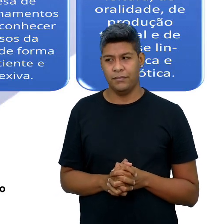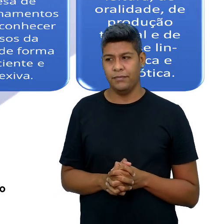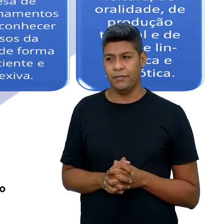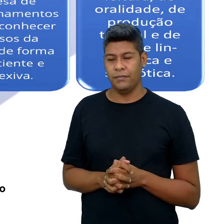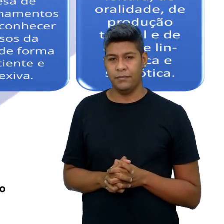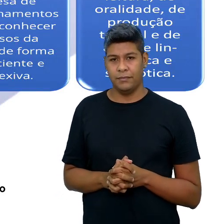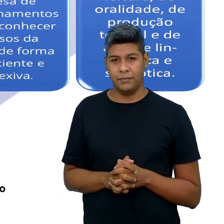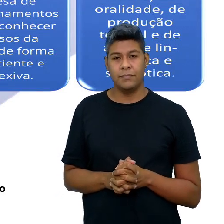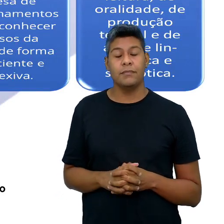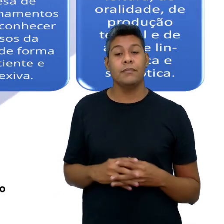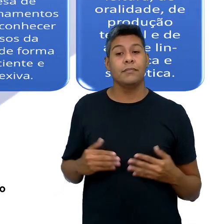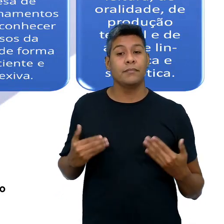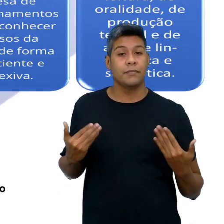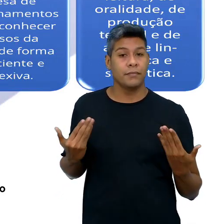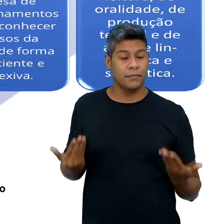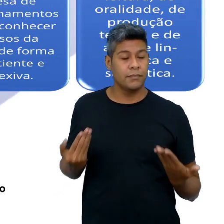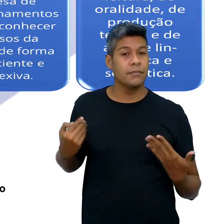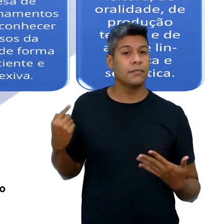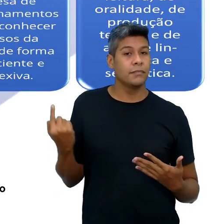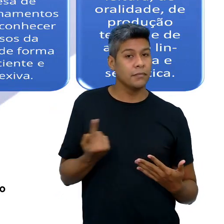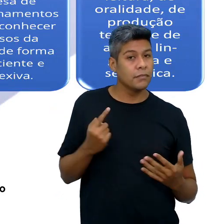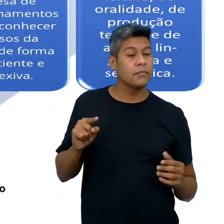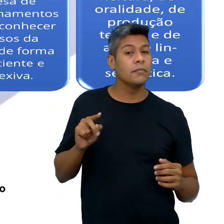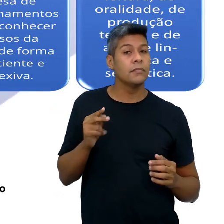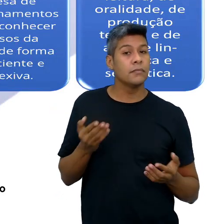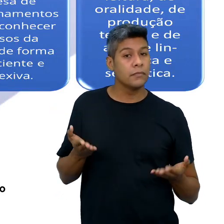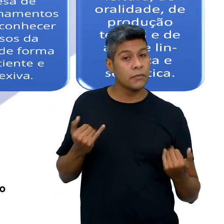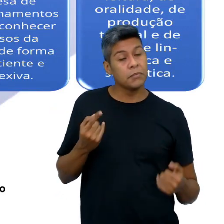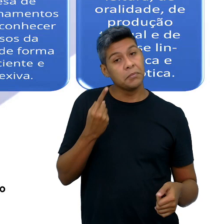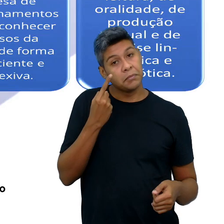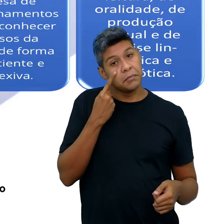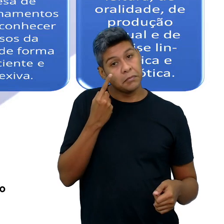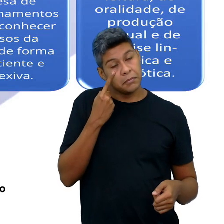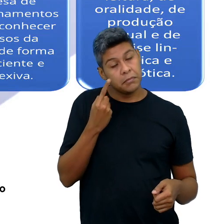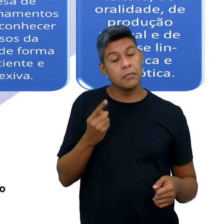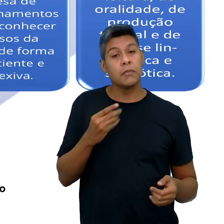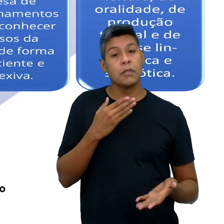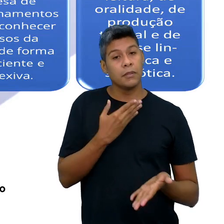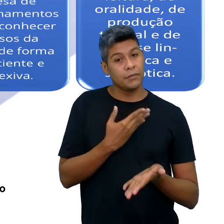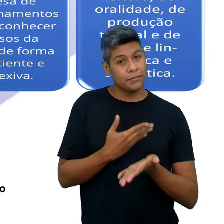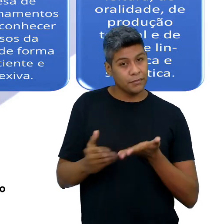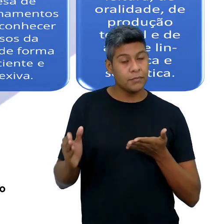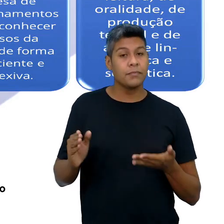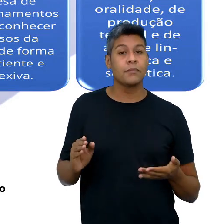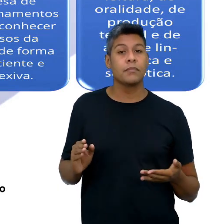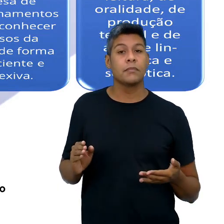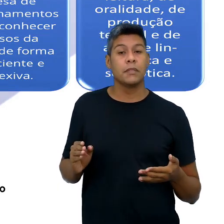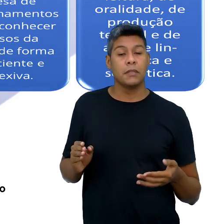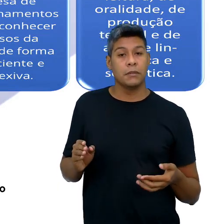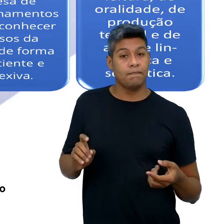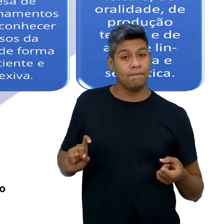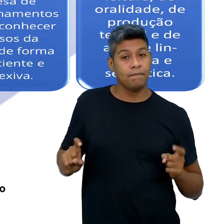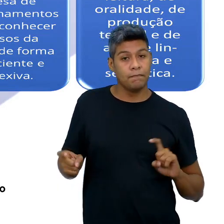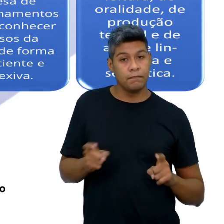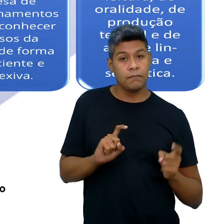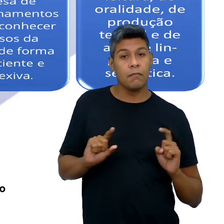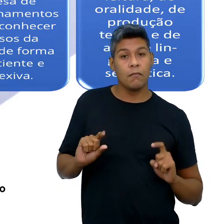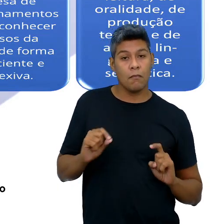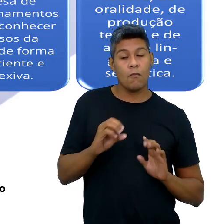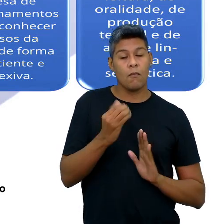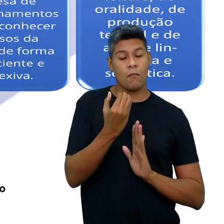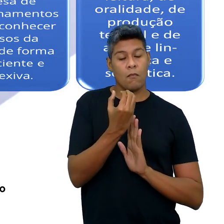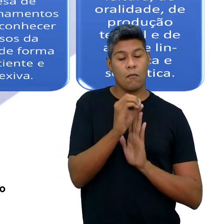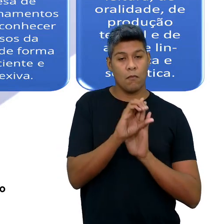E para isso, né, nós vamos aí pensar na perspectiva enunciativa discursiva, tendo em vista aí o